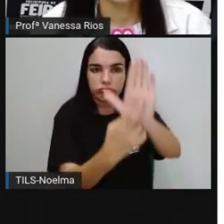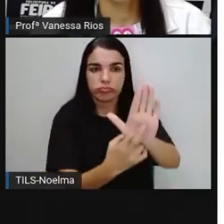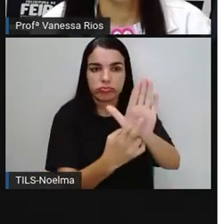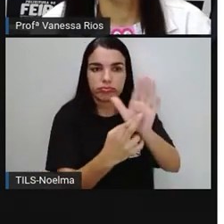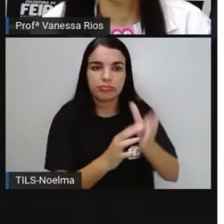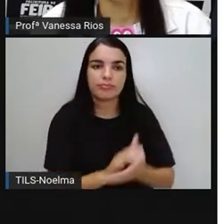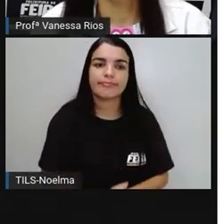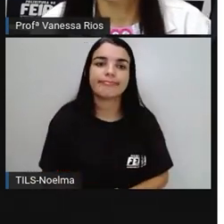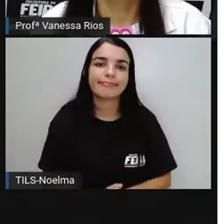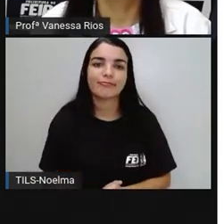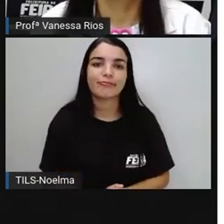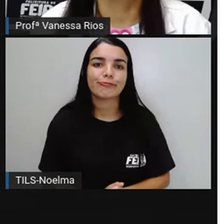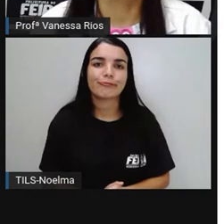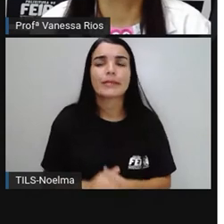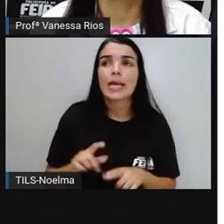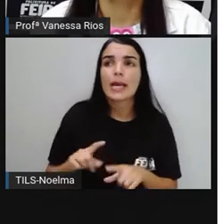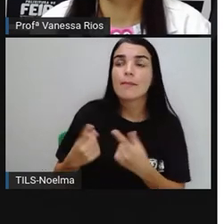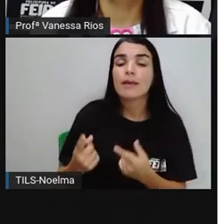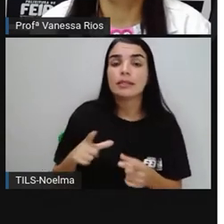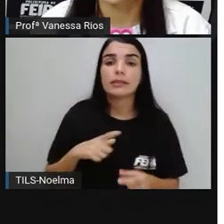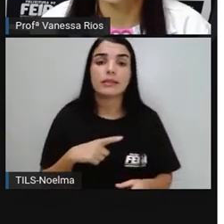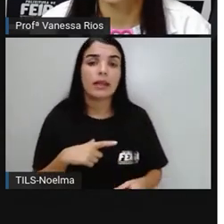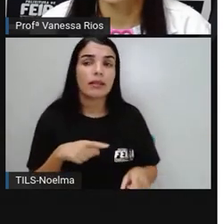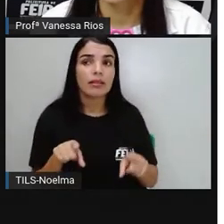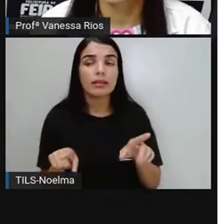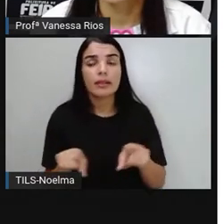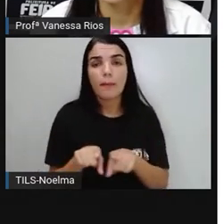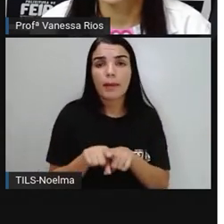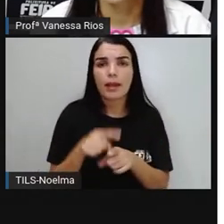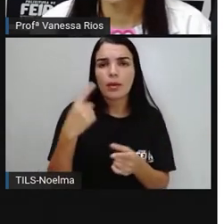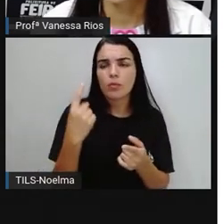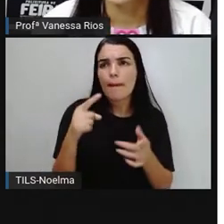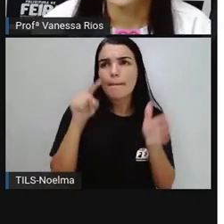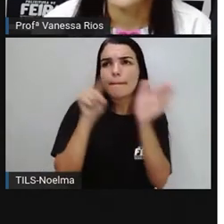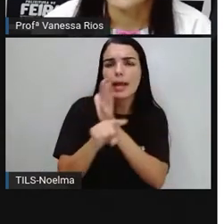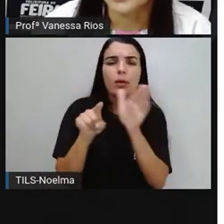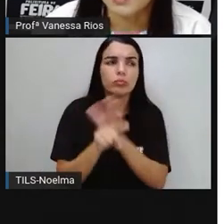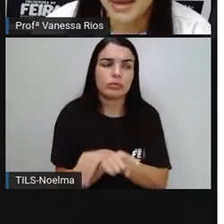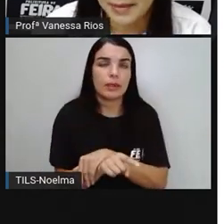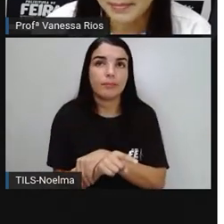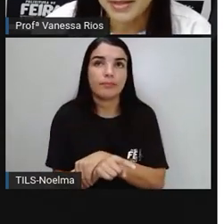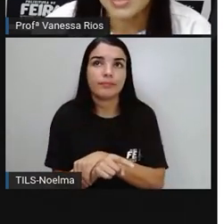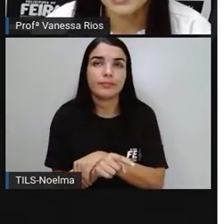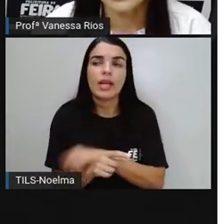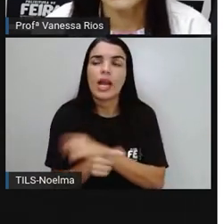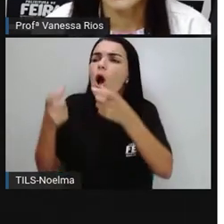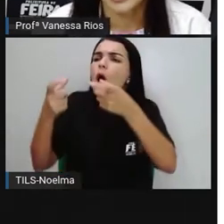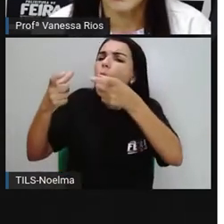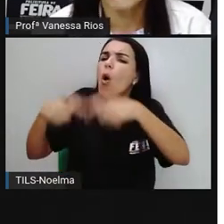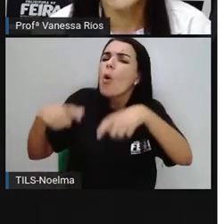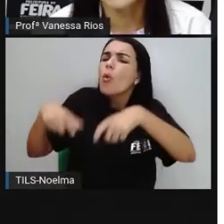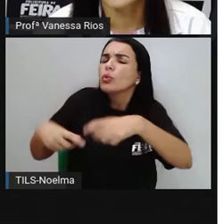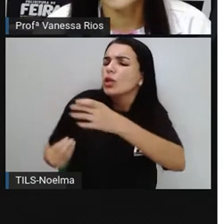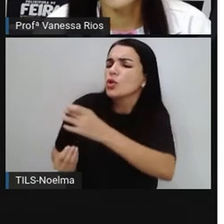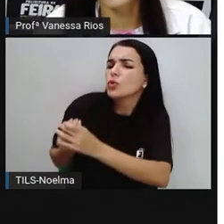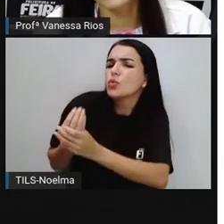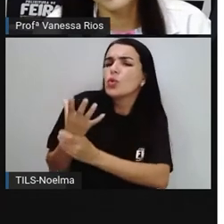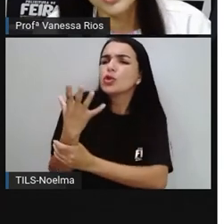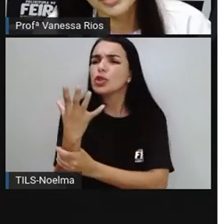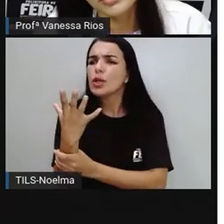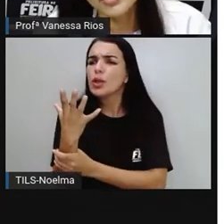Mas aí a Pró traz a pergunta para a gente pensar. De onde vieram os mapas? Né? Como eles